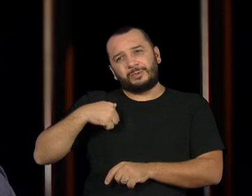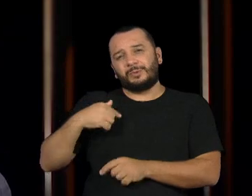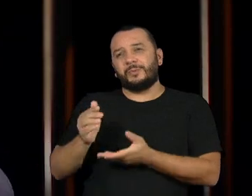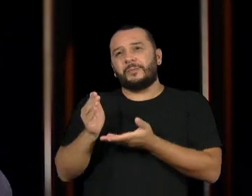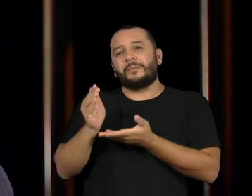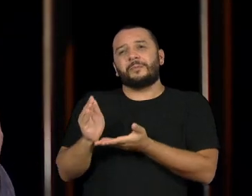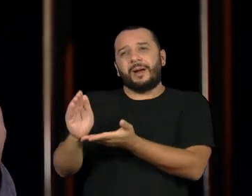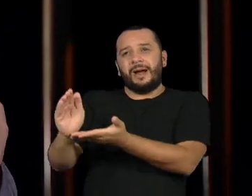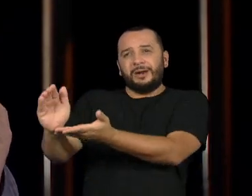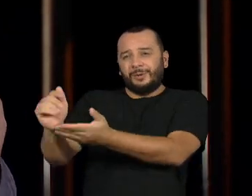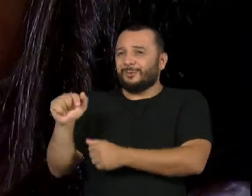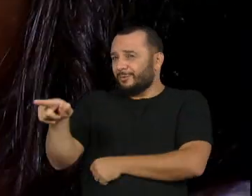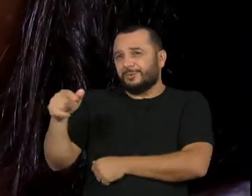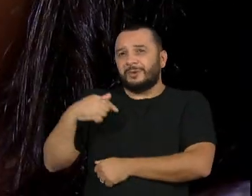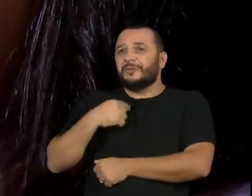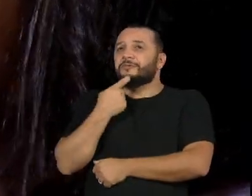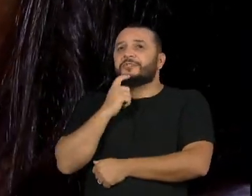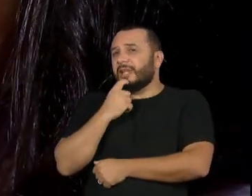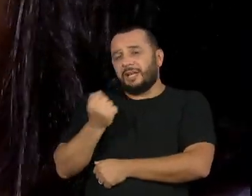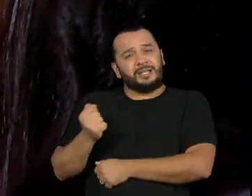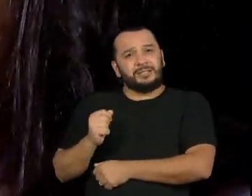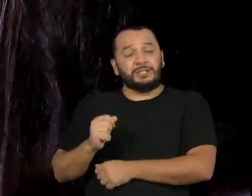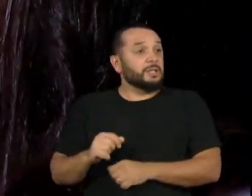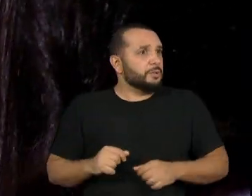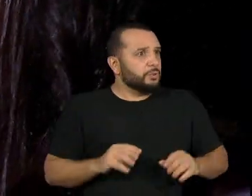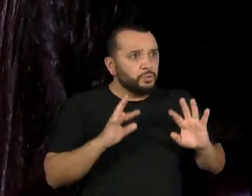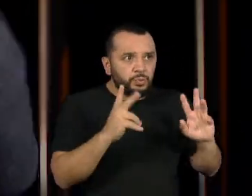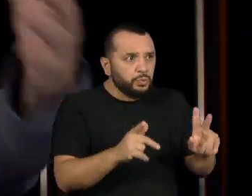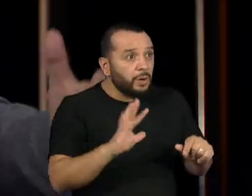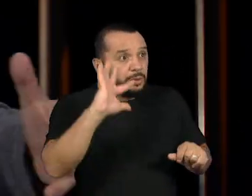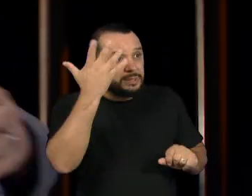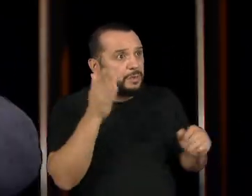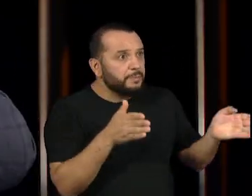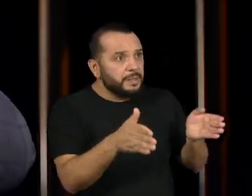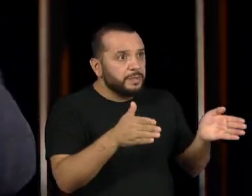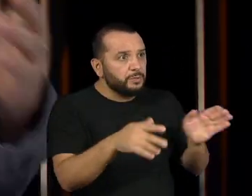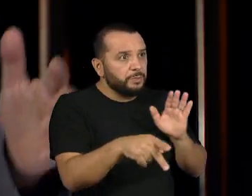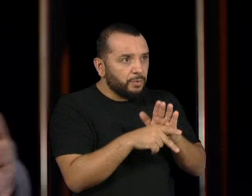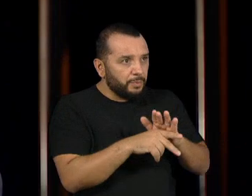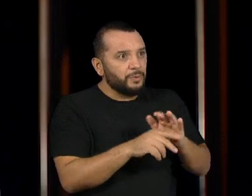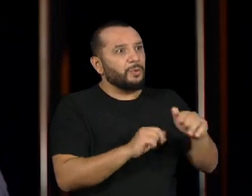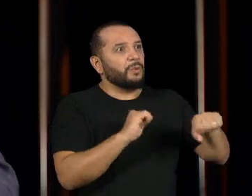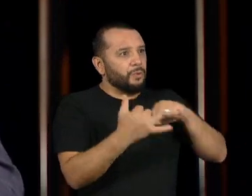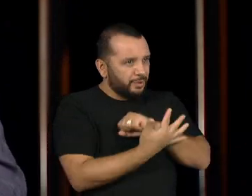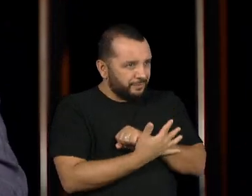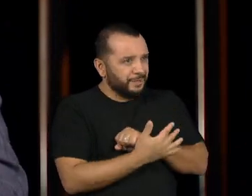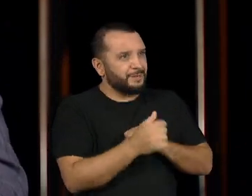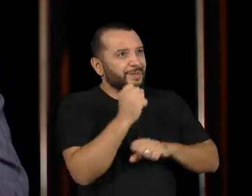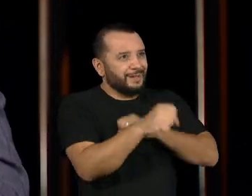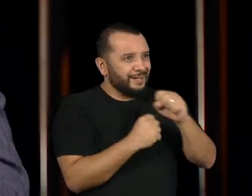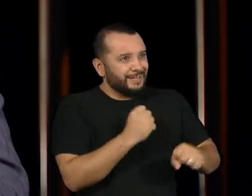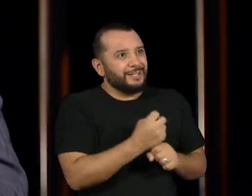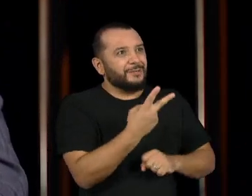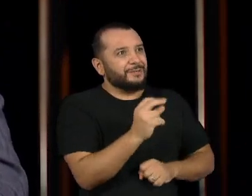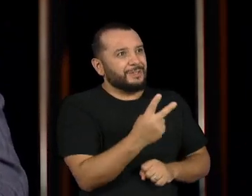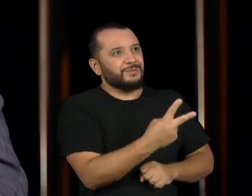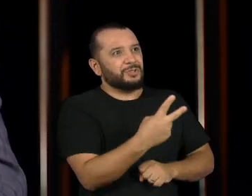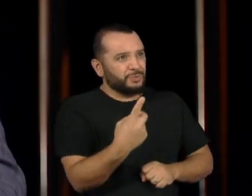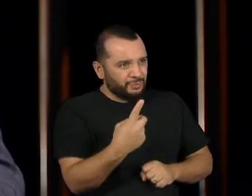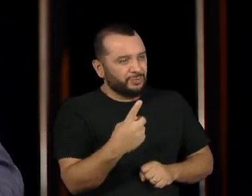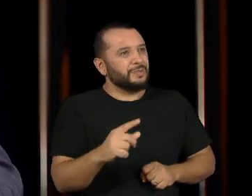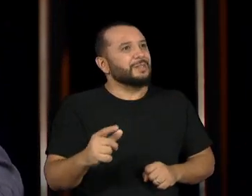numa pandemia. É bom a gente falar disso, né? Sim. Em pleno 2021, naquele auge, e ainda com